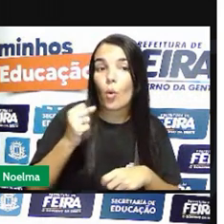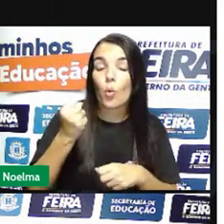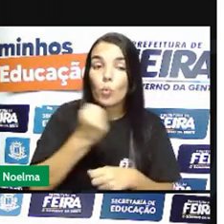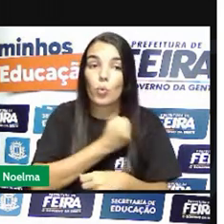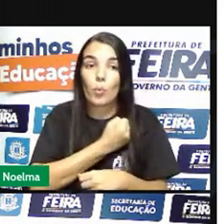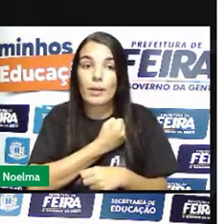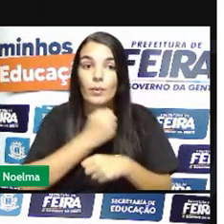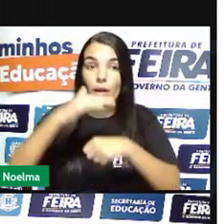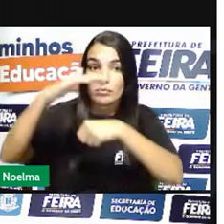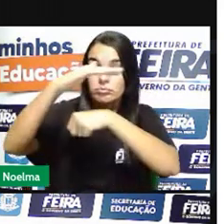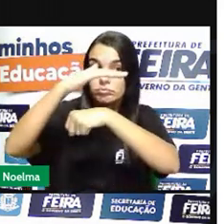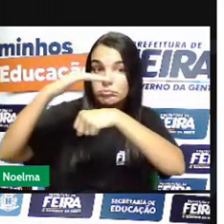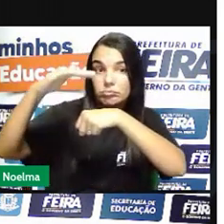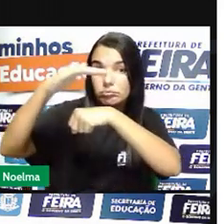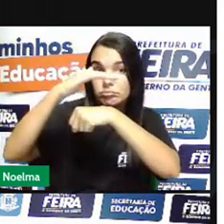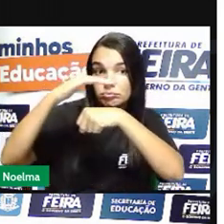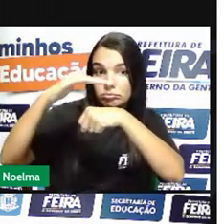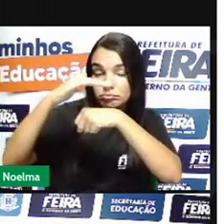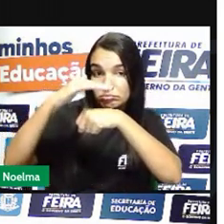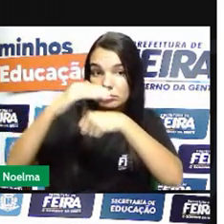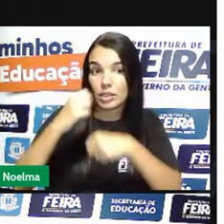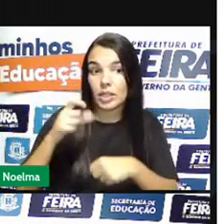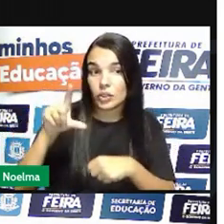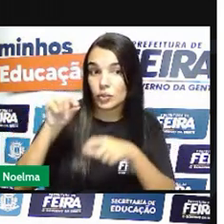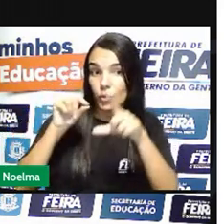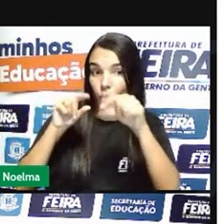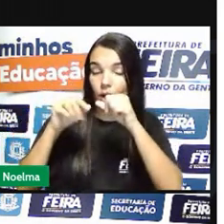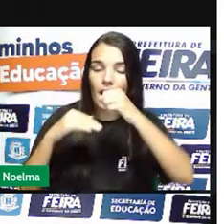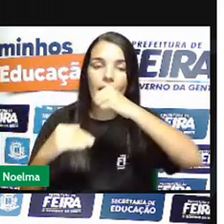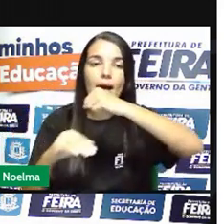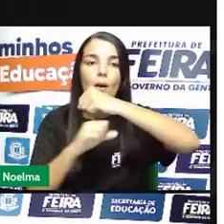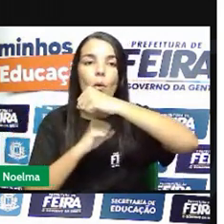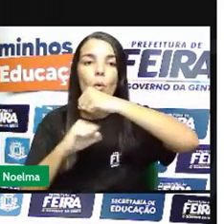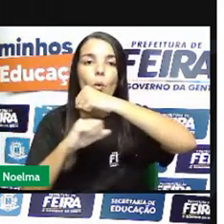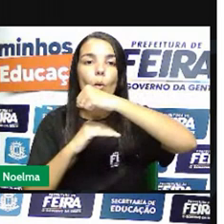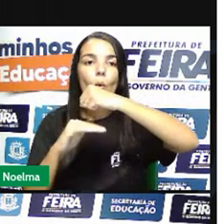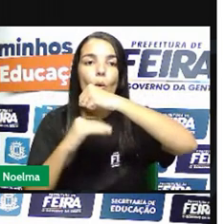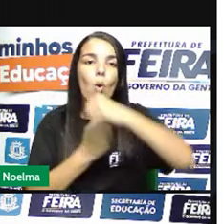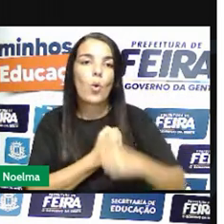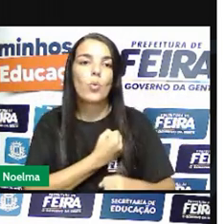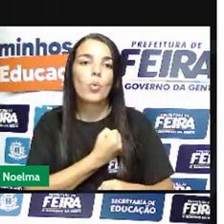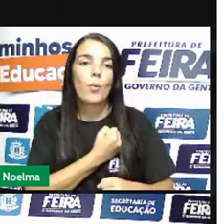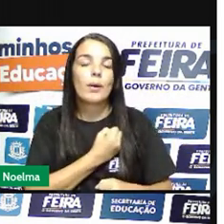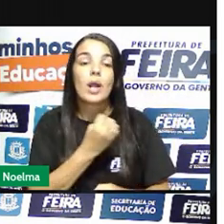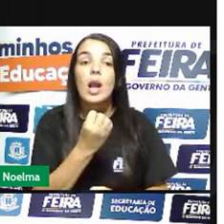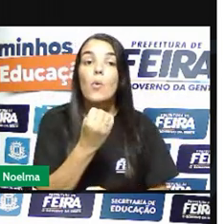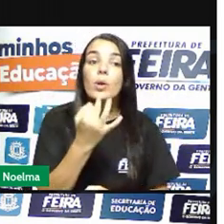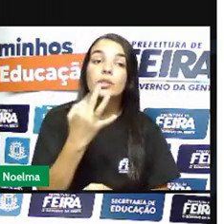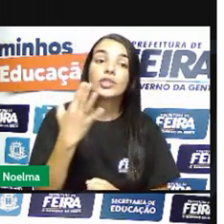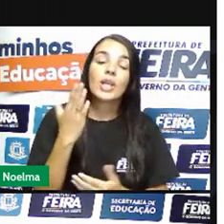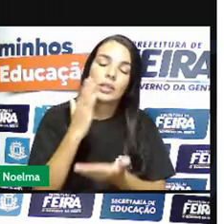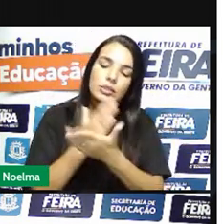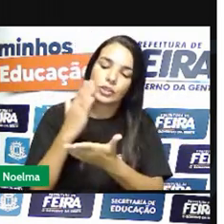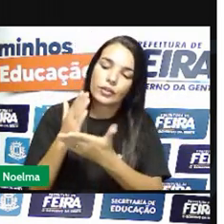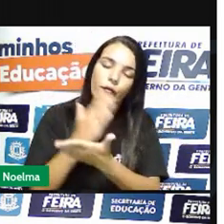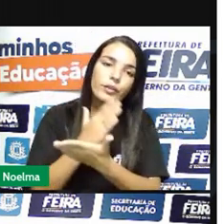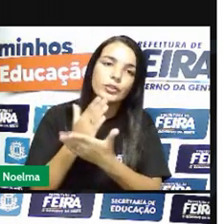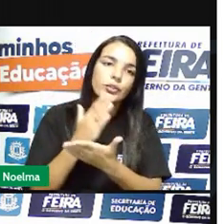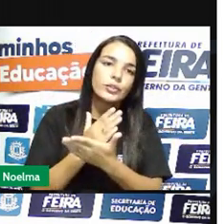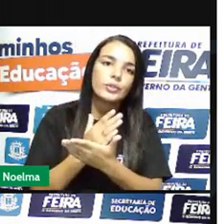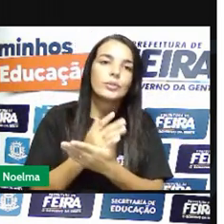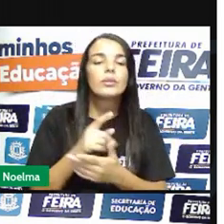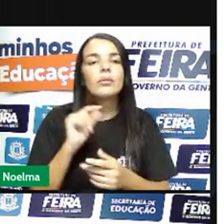numerador representando representando a parte escolhida e o denominador Vai representar a quantidade de partículas